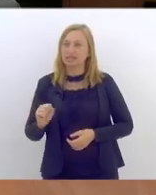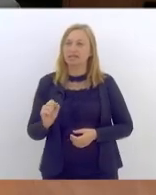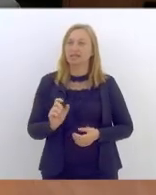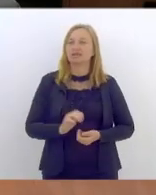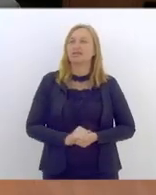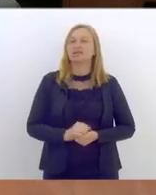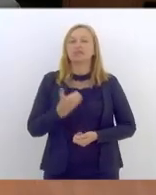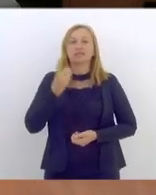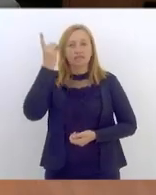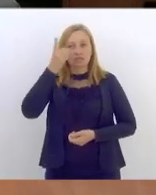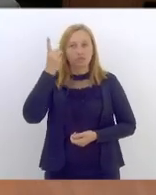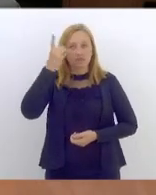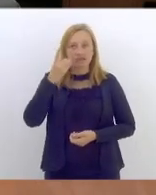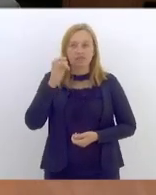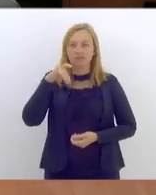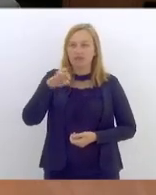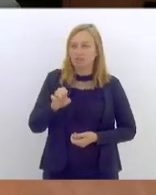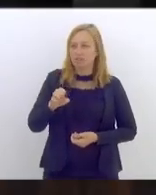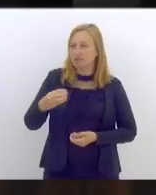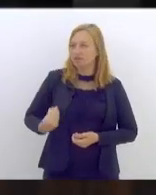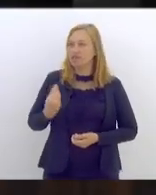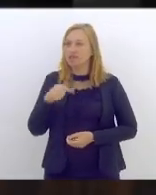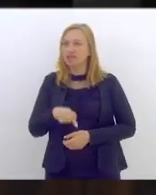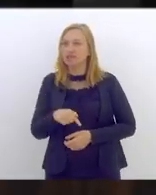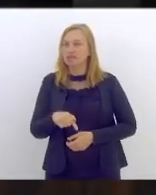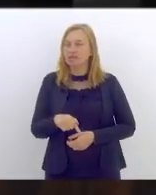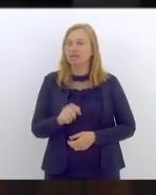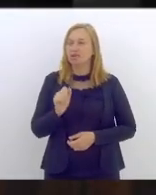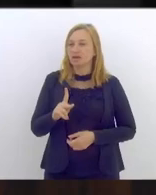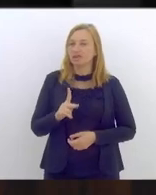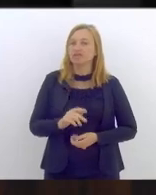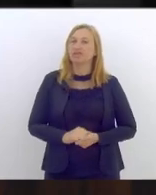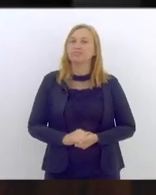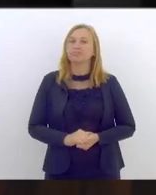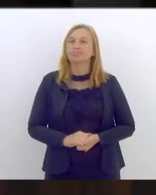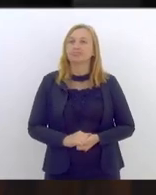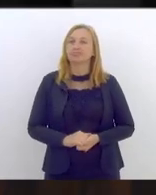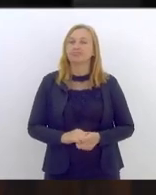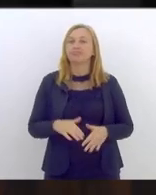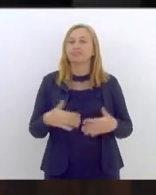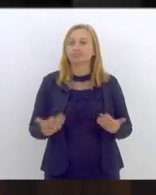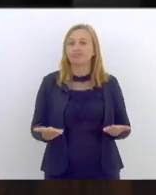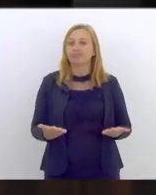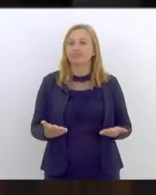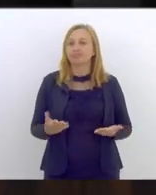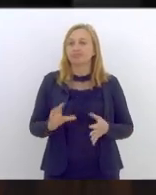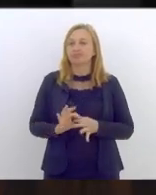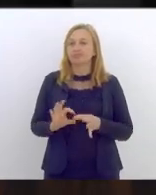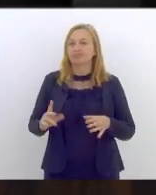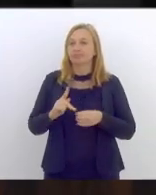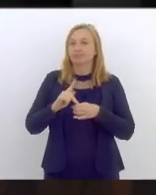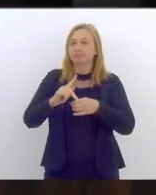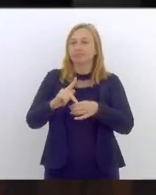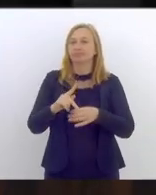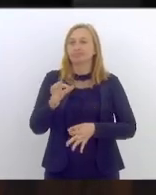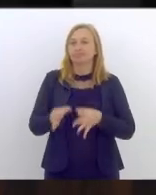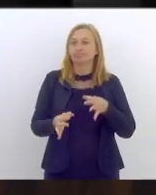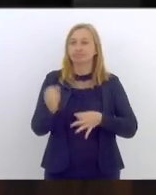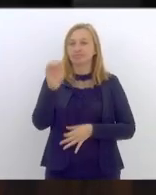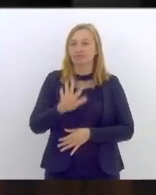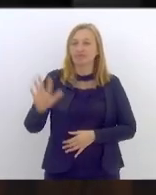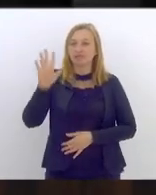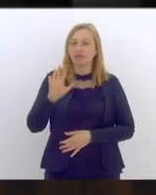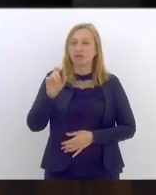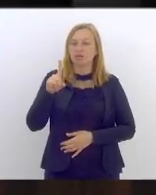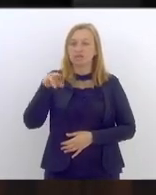Deputado Felipe Peixoto está presente Ok então passo agora a palavra ao procurador-geral Dr Luciano